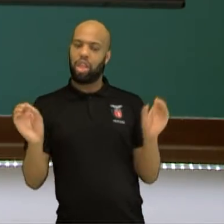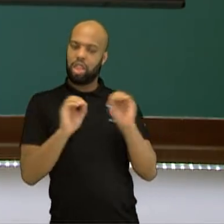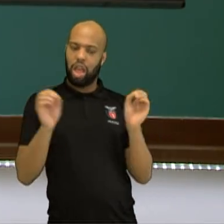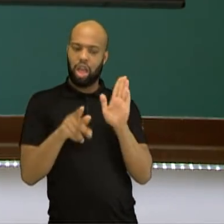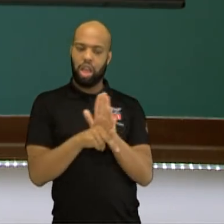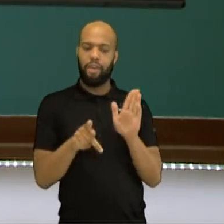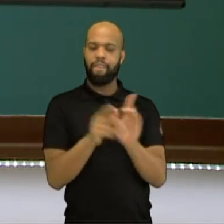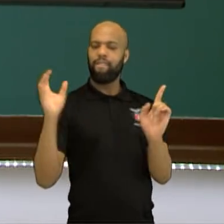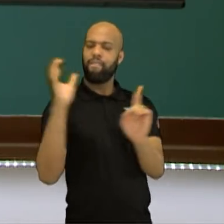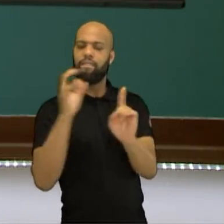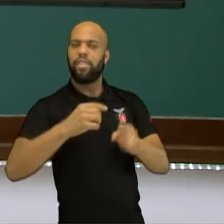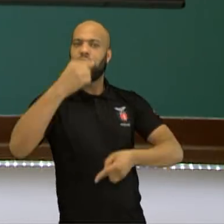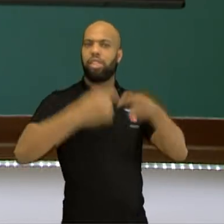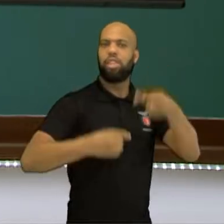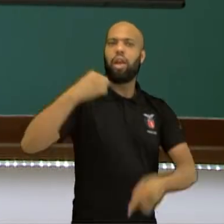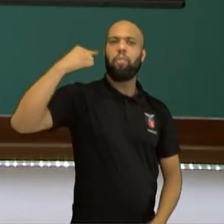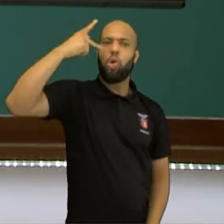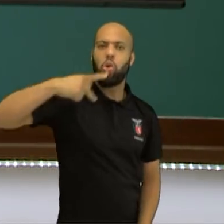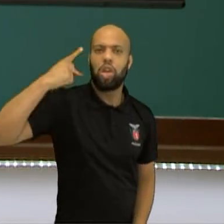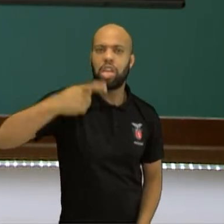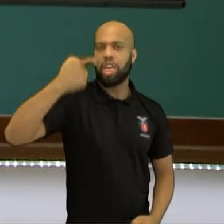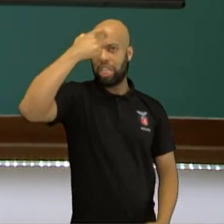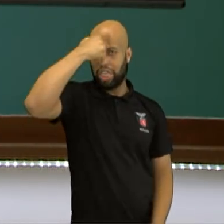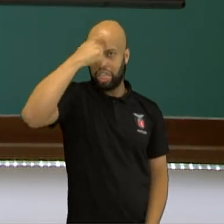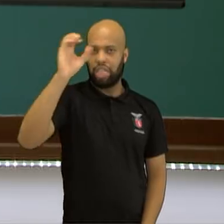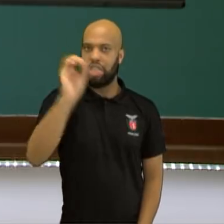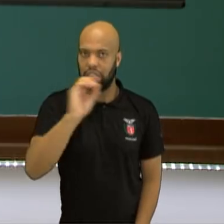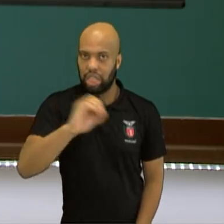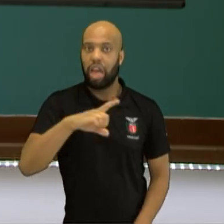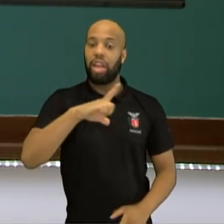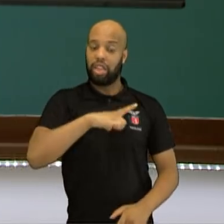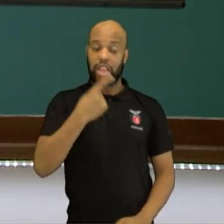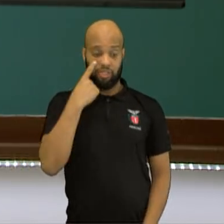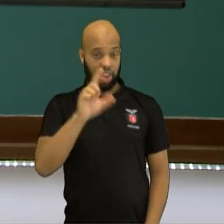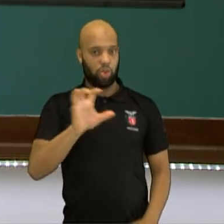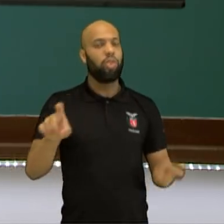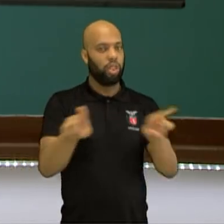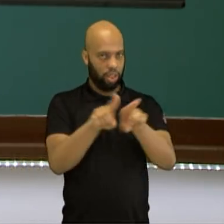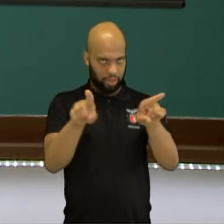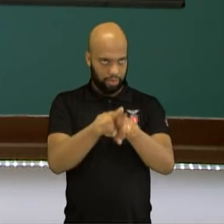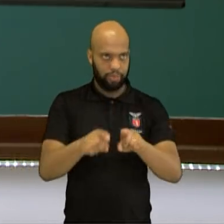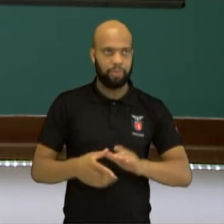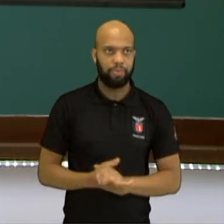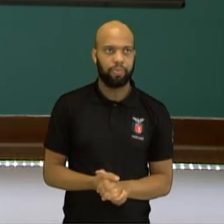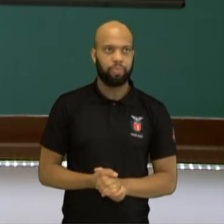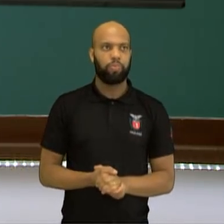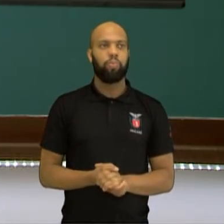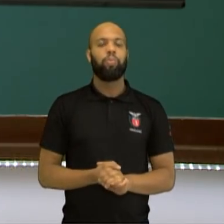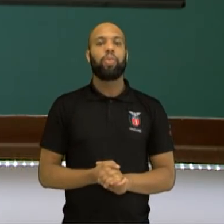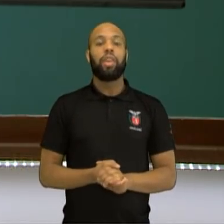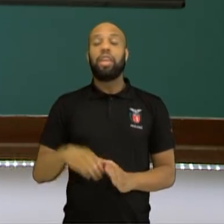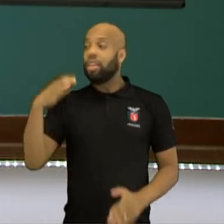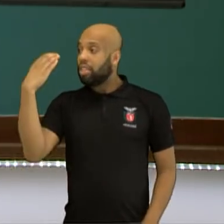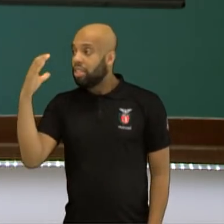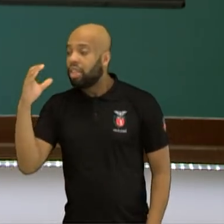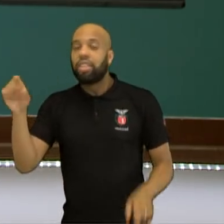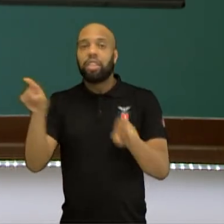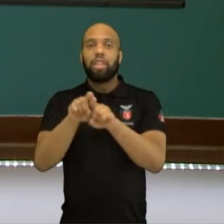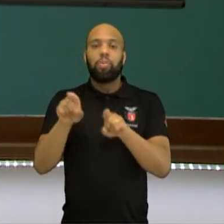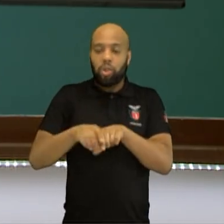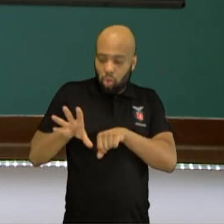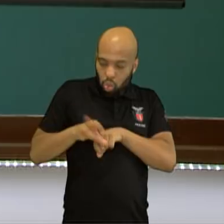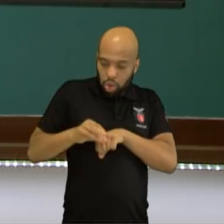interferência ideológica? Tudo isso deve ser levado em consideração, ok? A ciência também é um